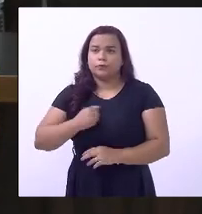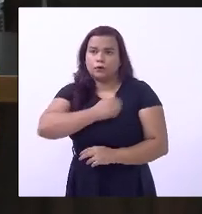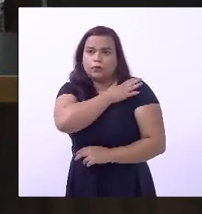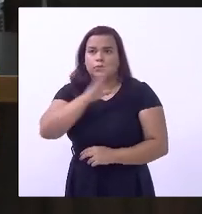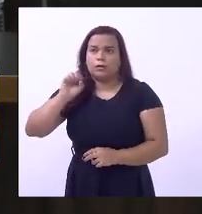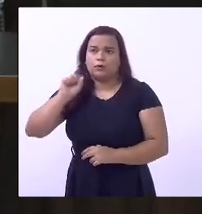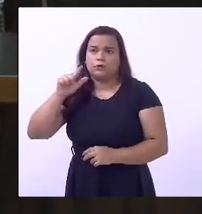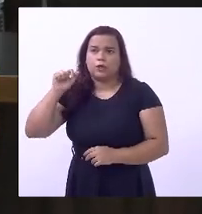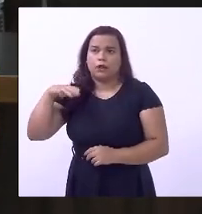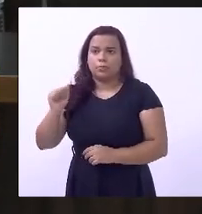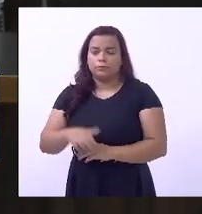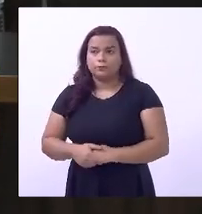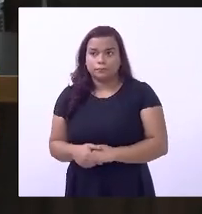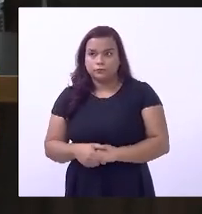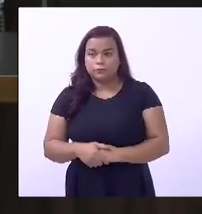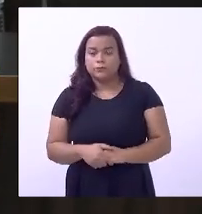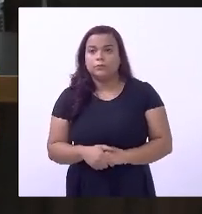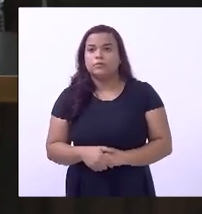Salema.